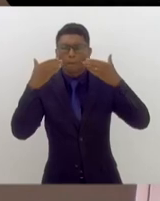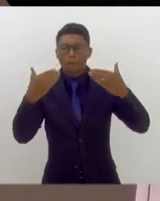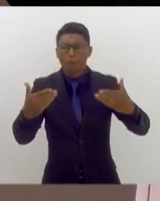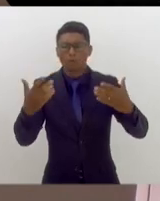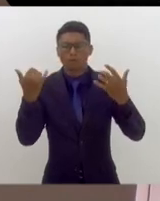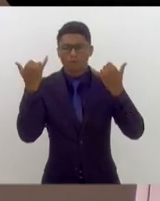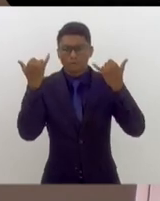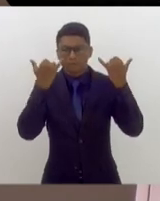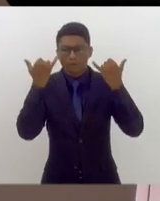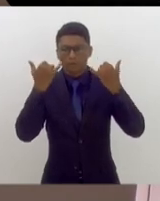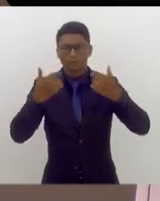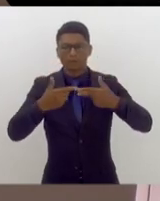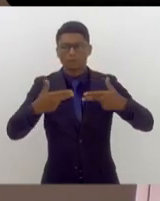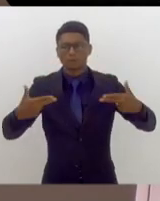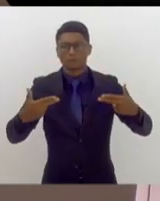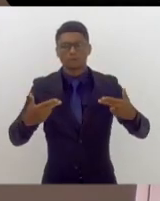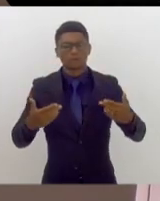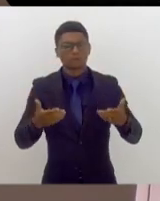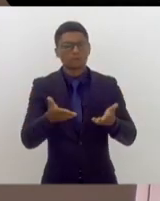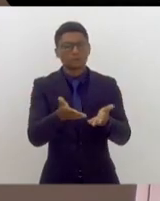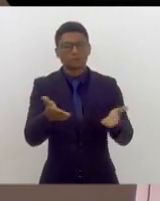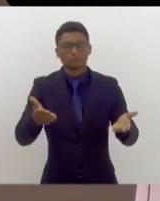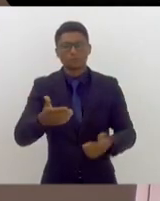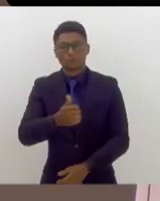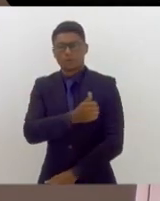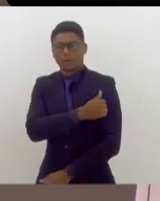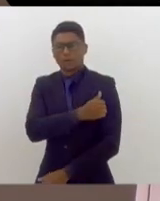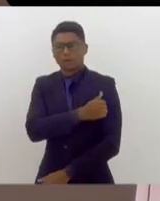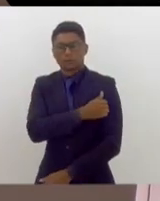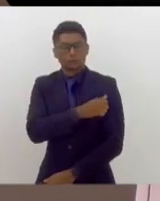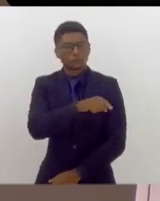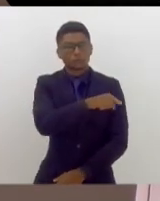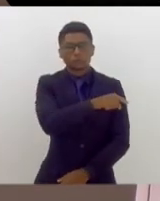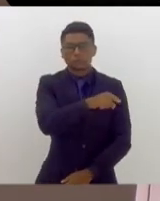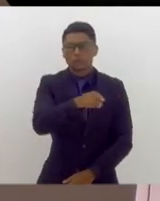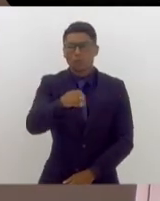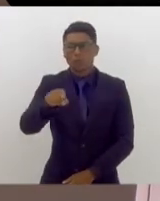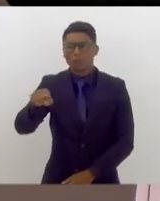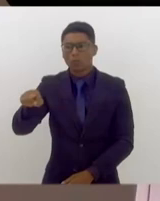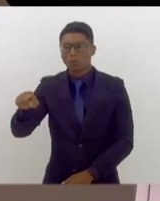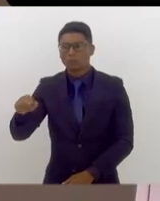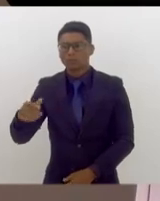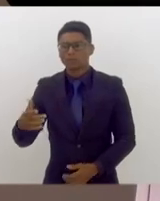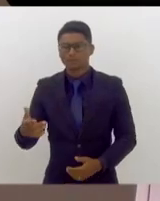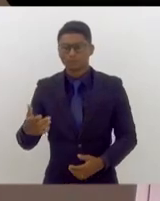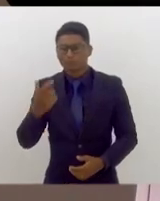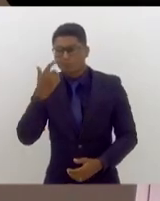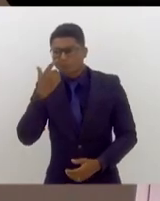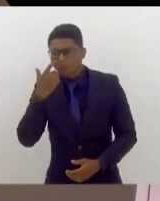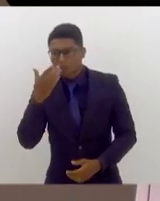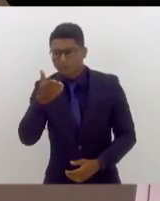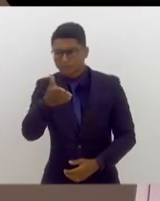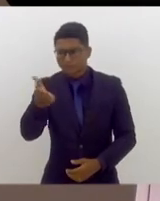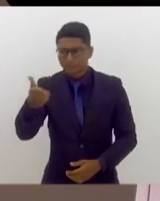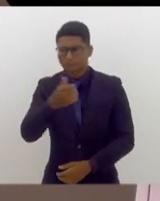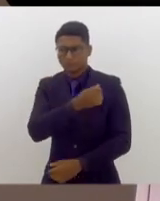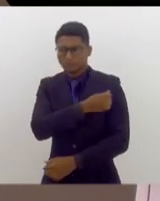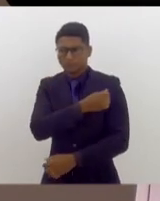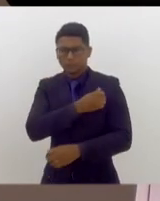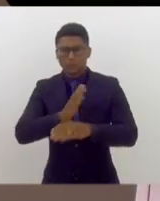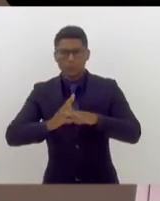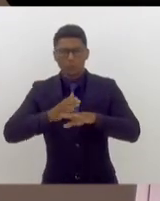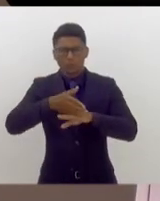informações sobre o fluxo dos estudantes que nos indicam possibilidades e impossibilidades que os estudantes